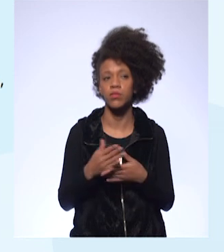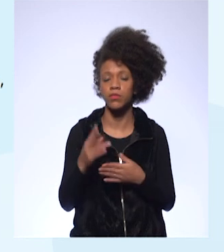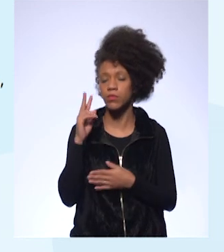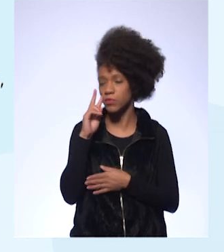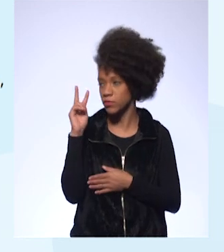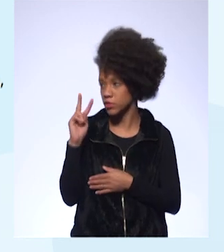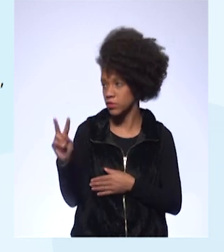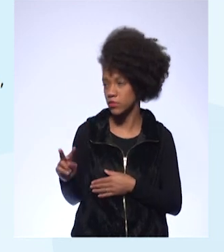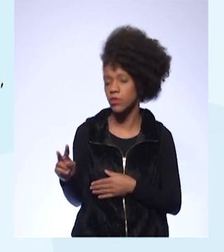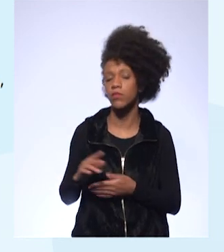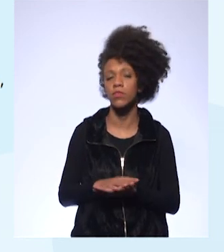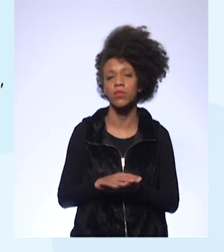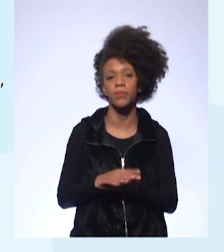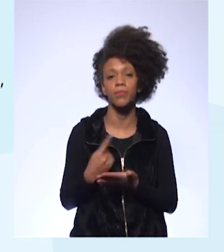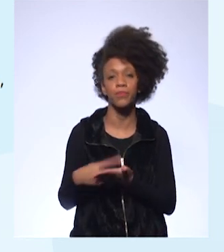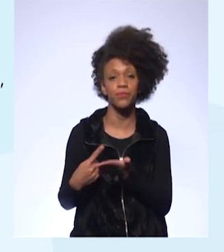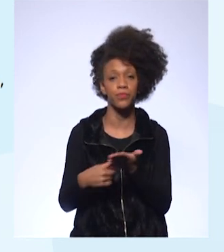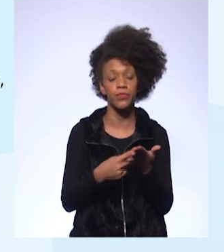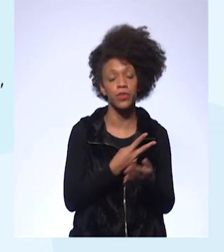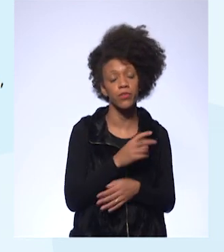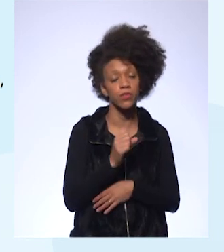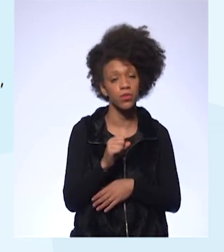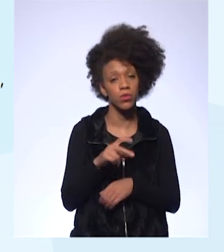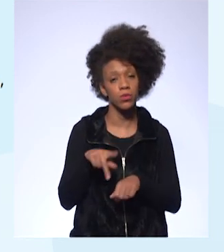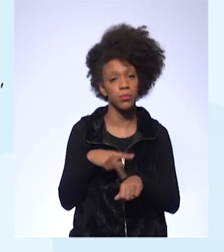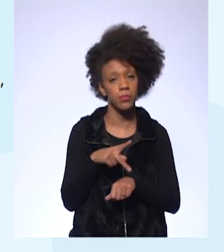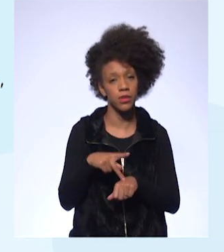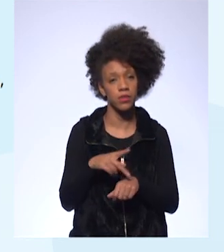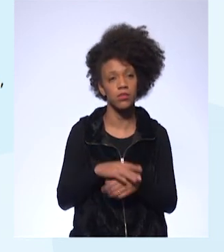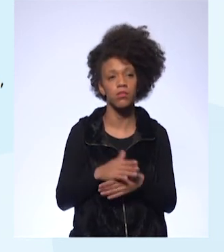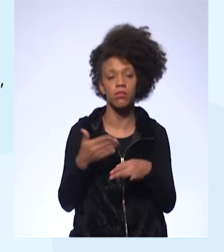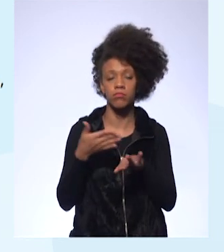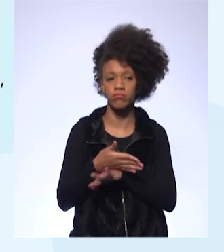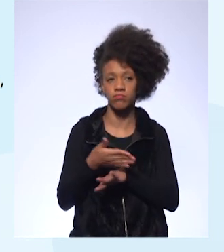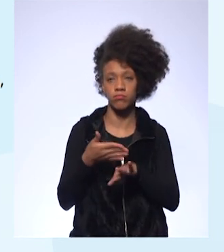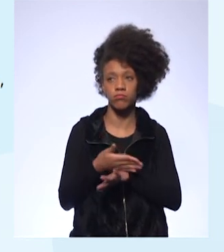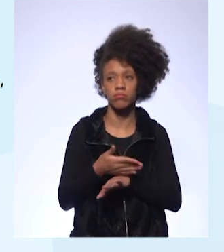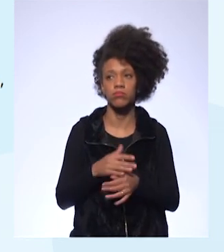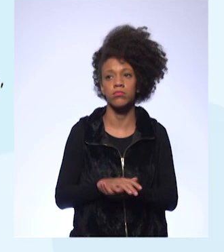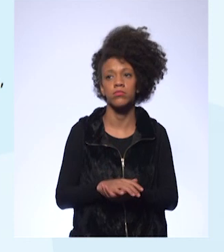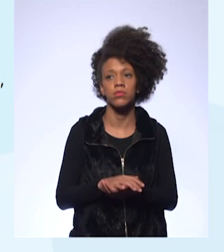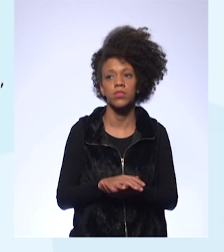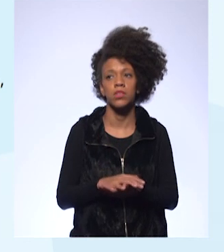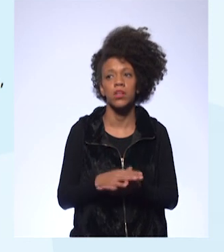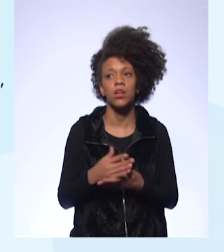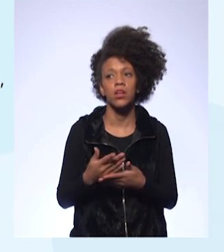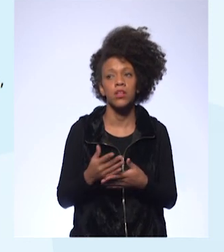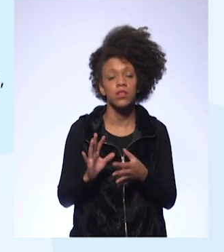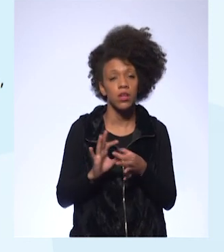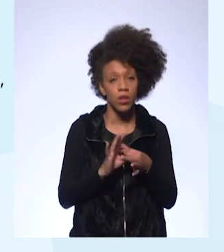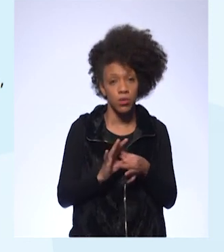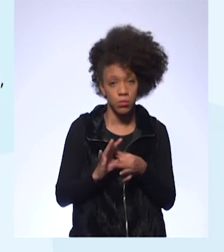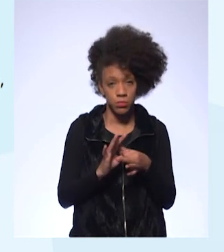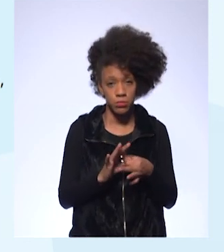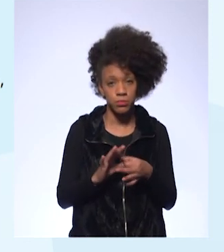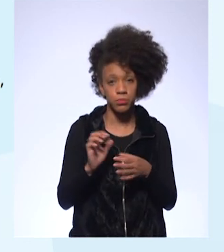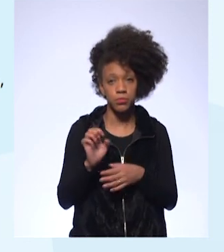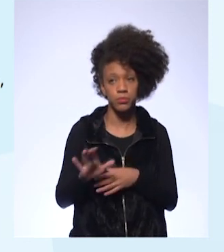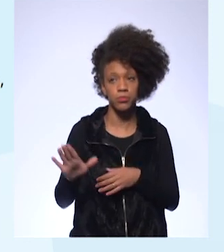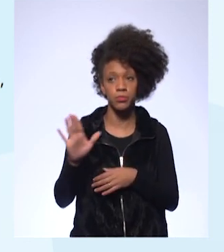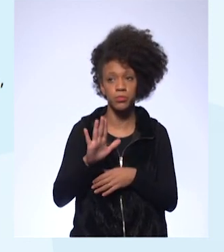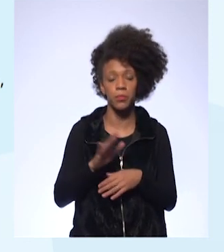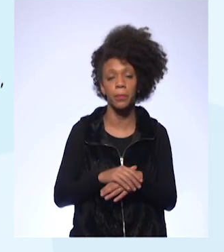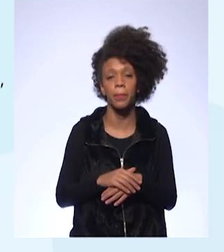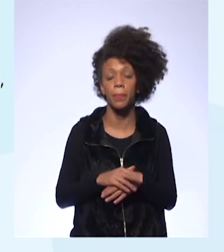aí aí está os 28 países, porque é a entrada dos países na União Europeia. Lembrando, está aí em